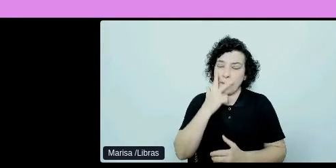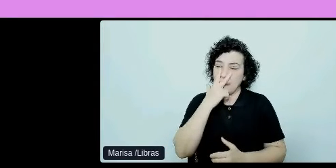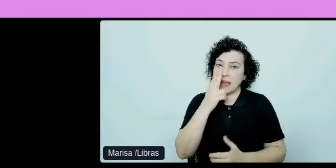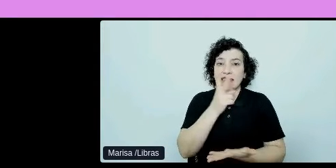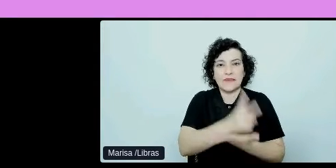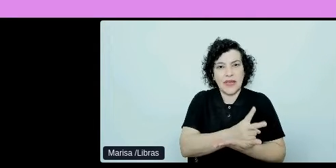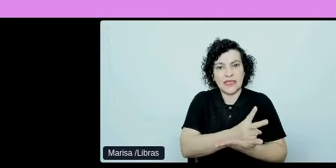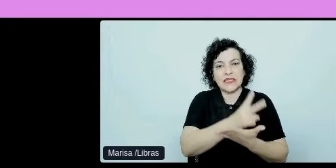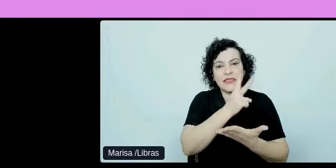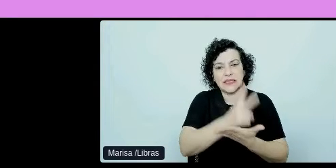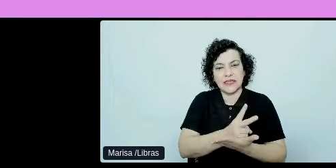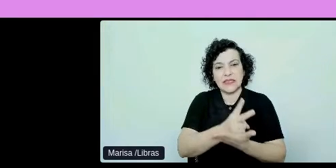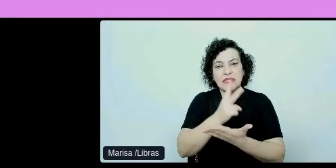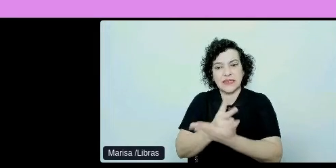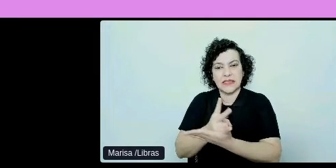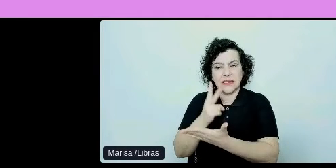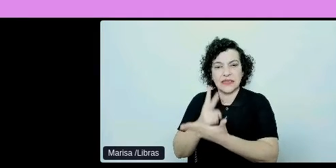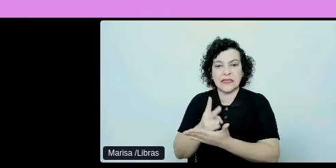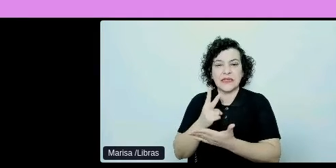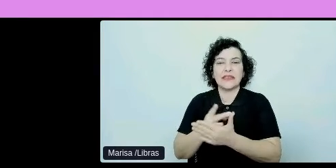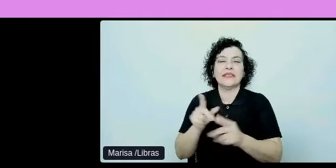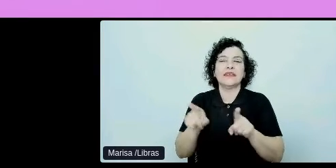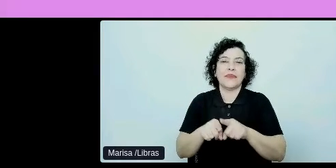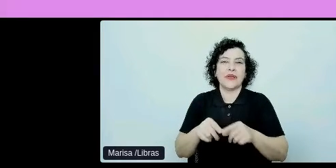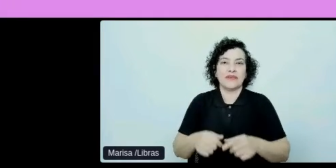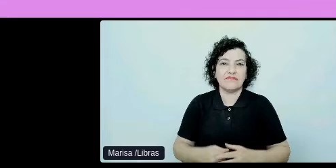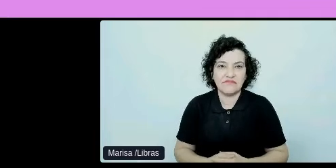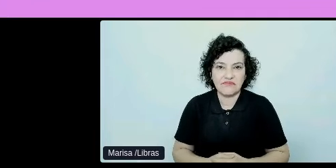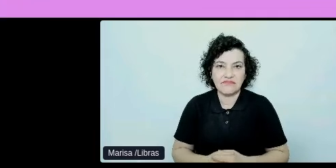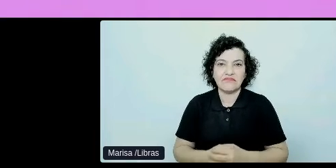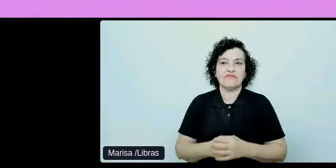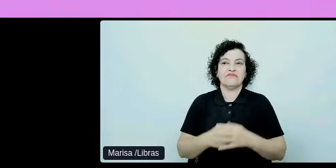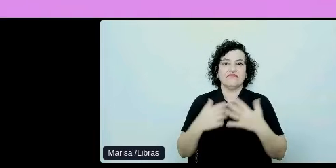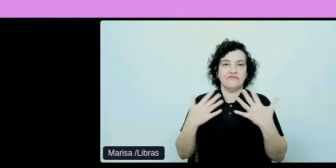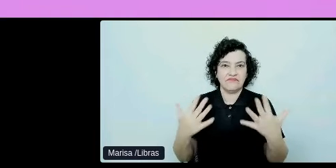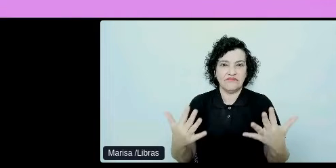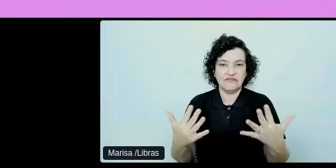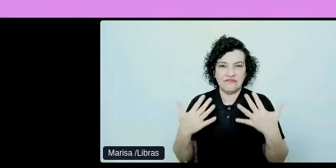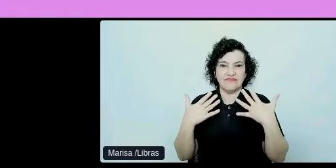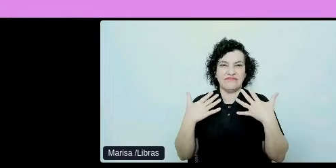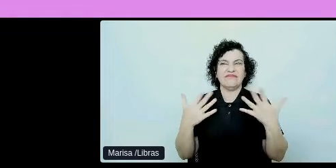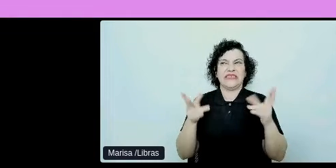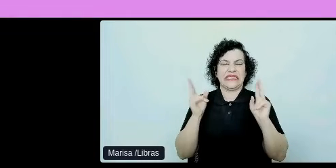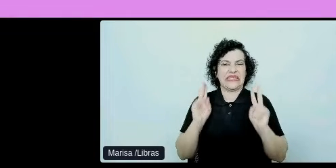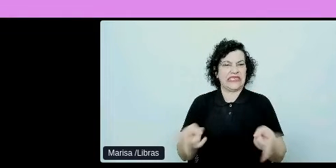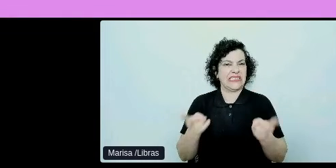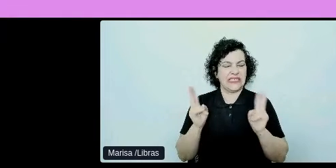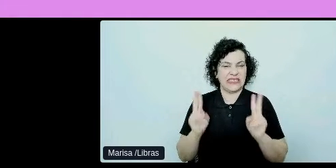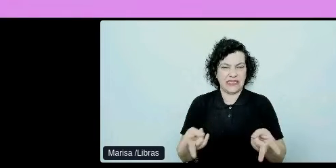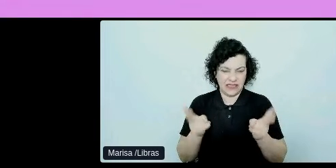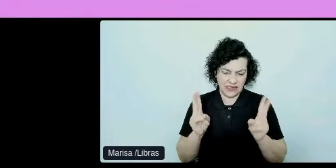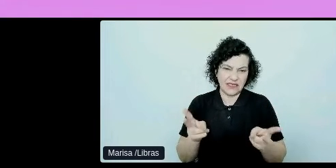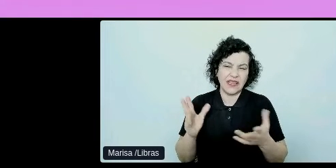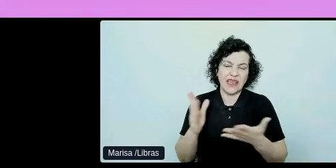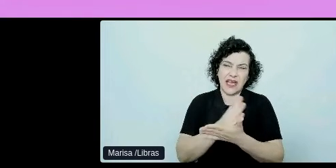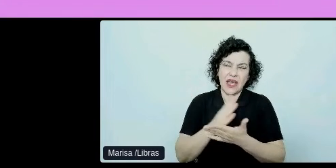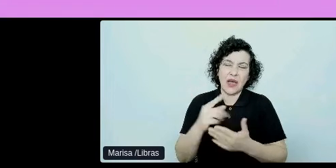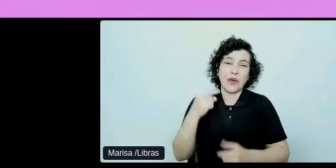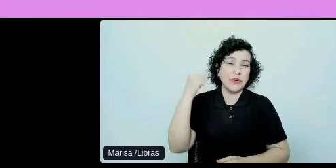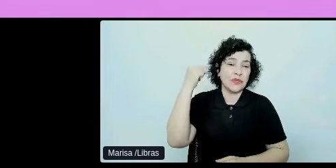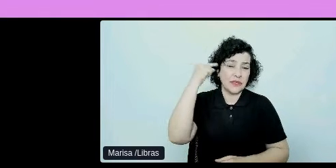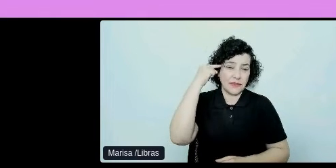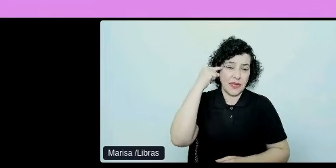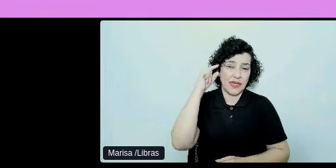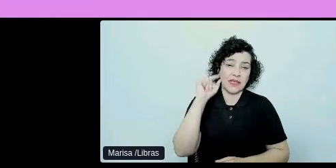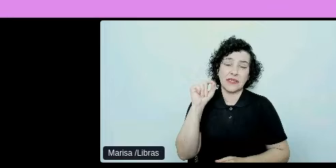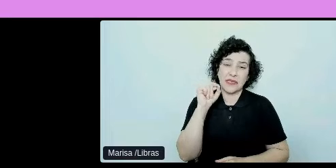marcada, aquele negócio de ficar para frente e para trás só, movimento de pêndulo, algo muito nítido para todo mundo ver o